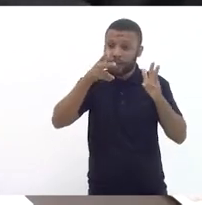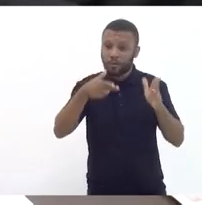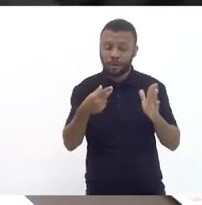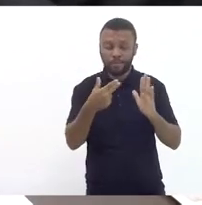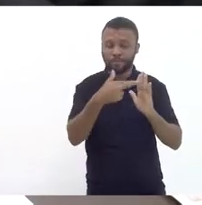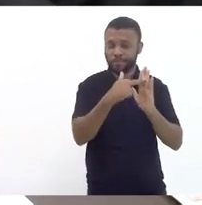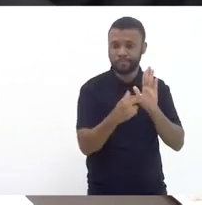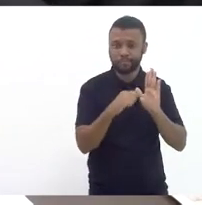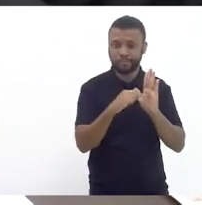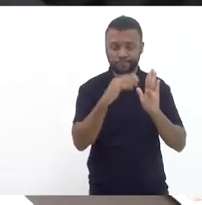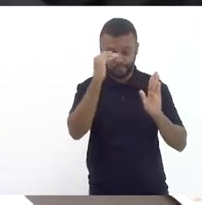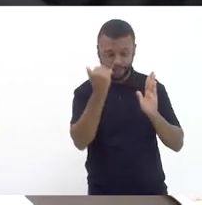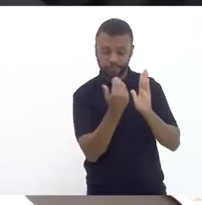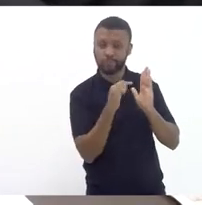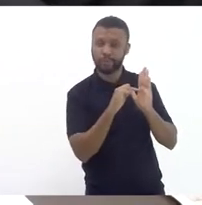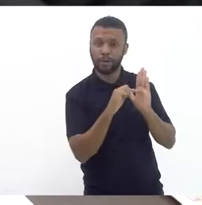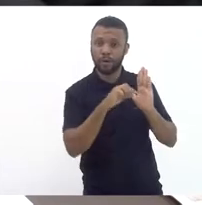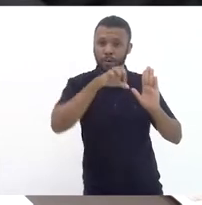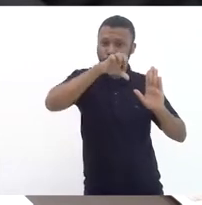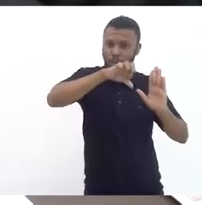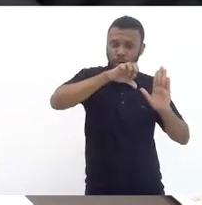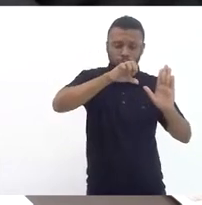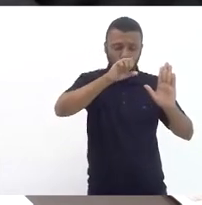o nono e o oitavo termo aditivo,